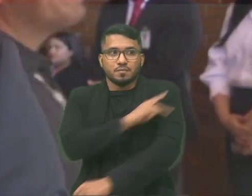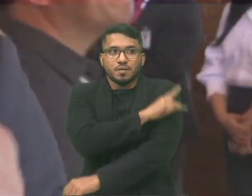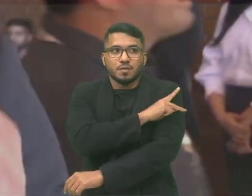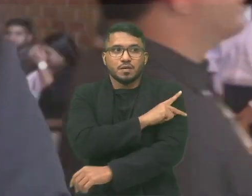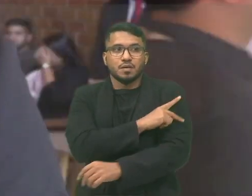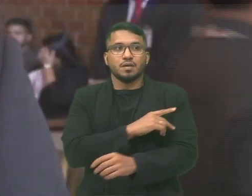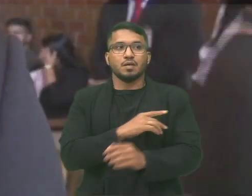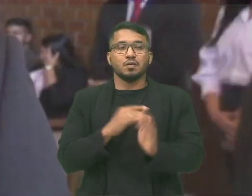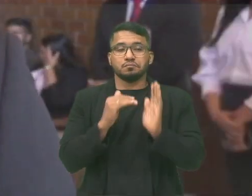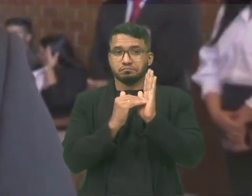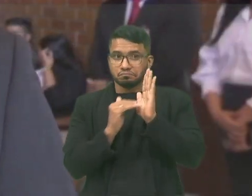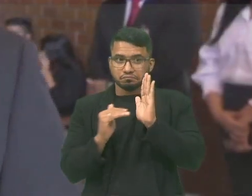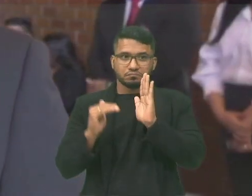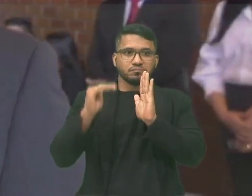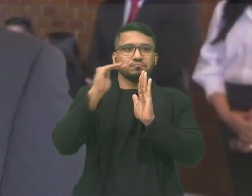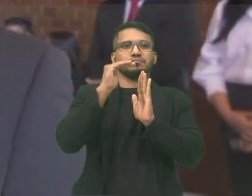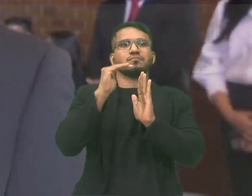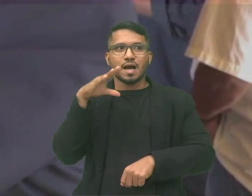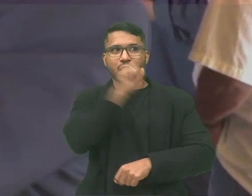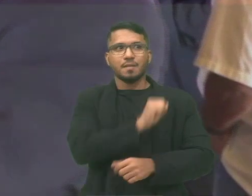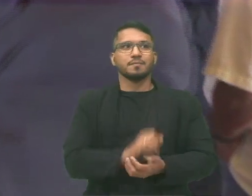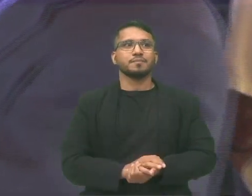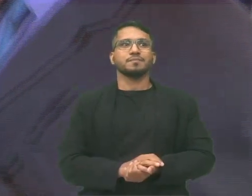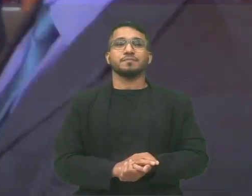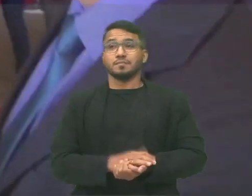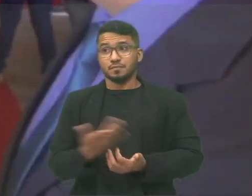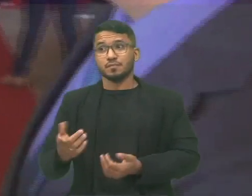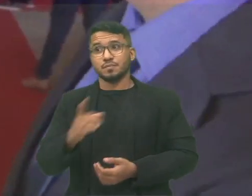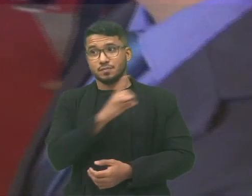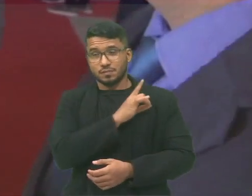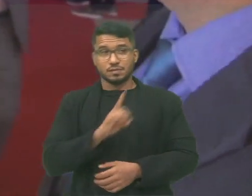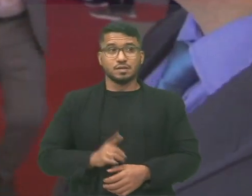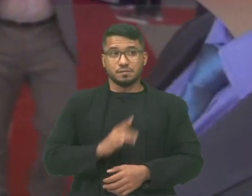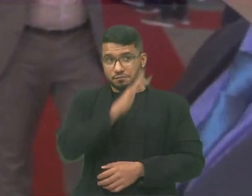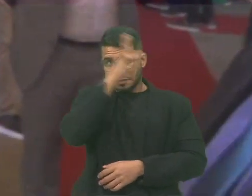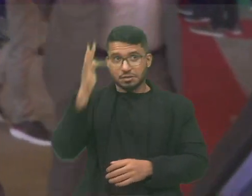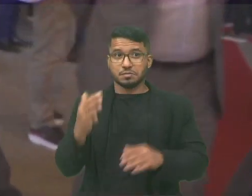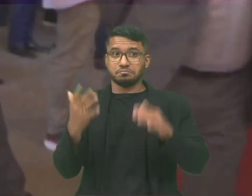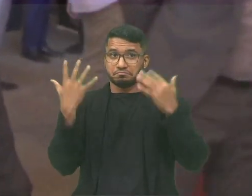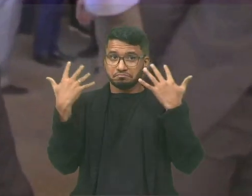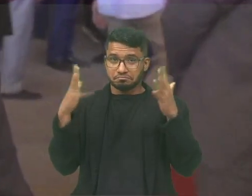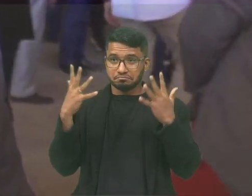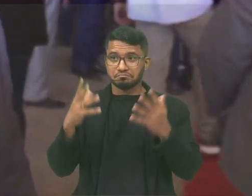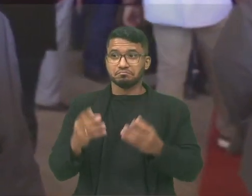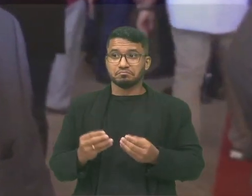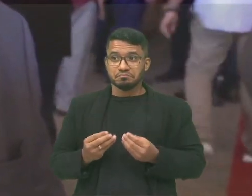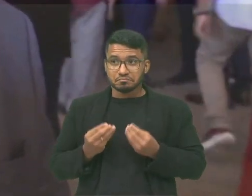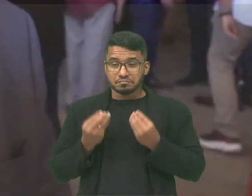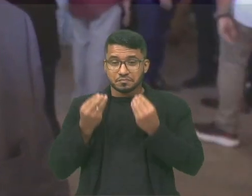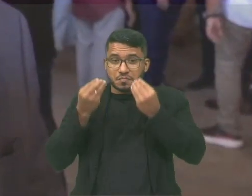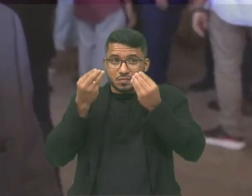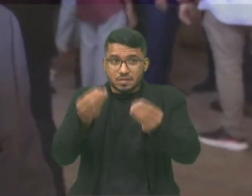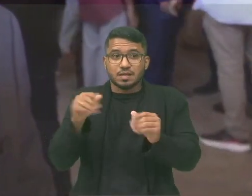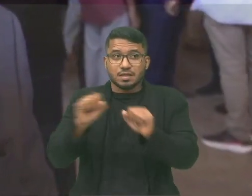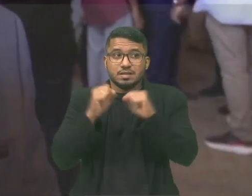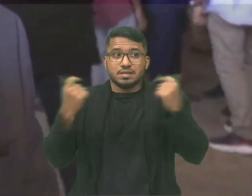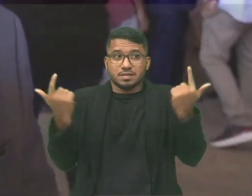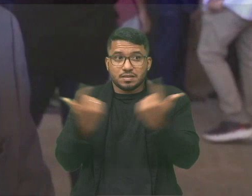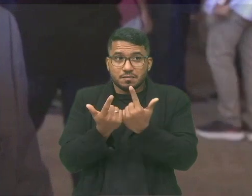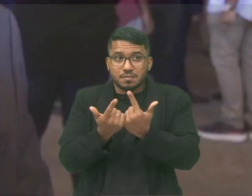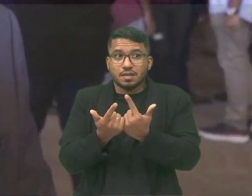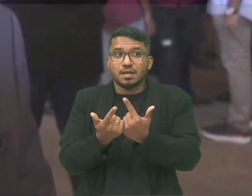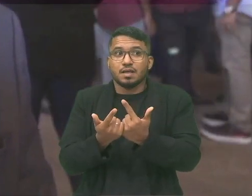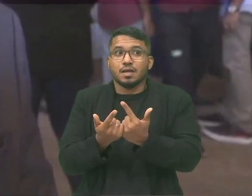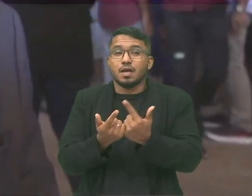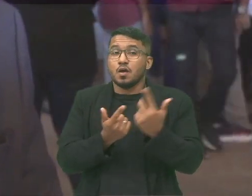mais altos níveis aqui dos estados do nosso país. O Franzé está dando um show aí, está trazendo a Assembleia, o Poder